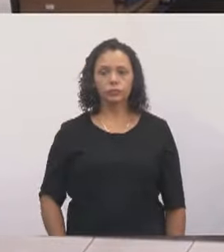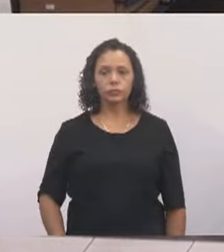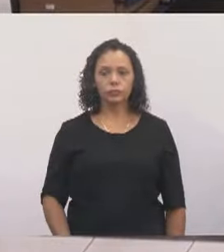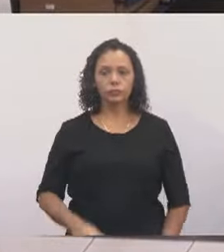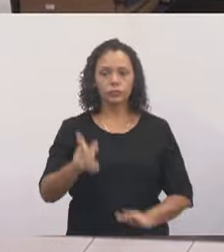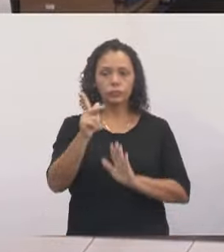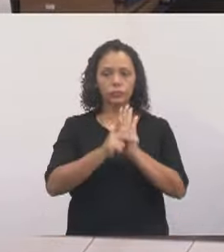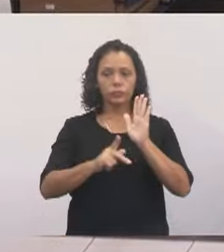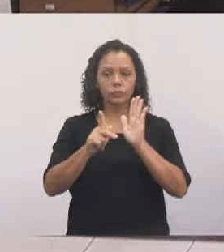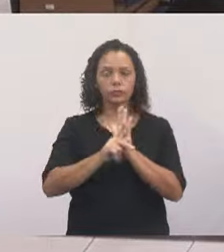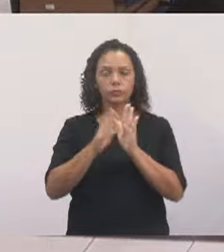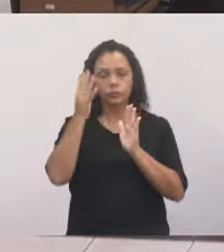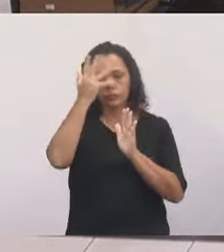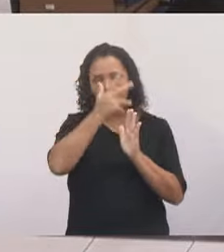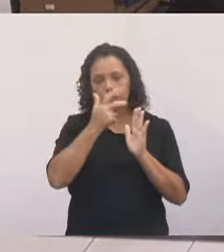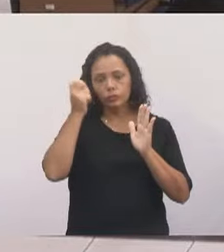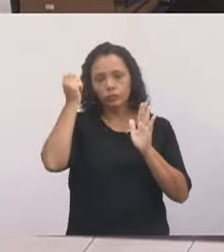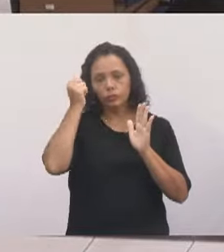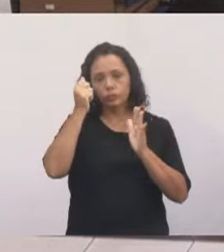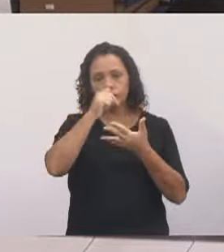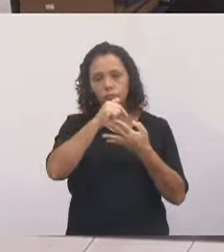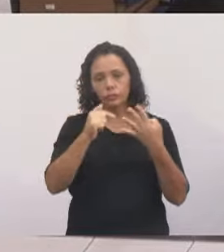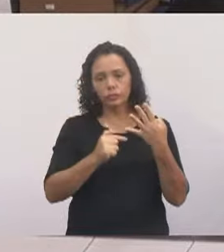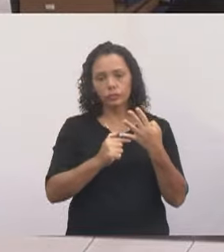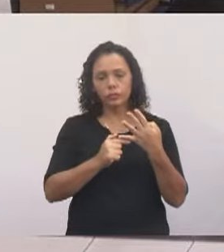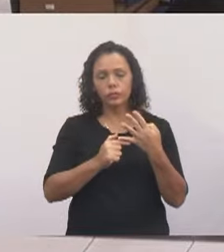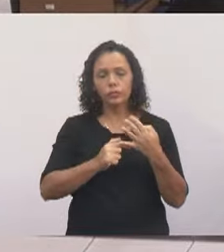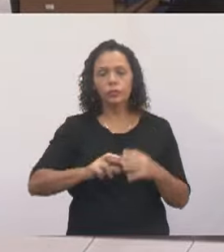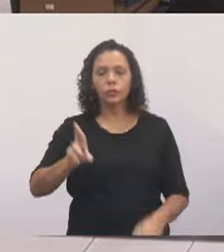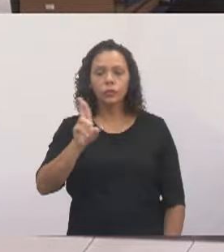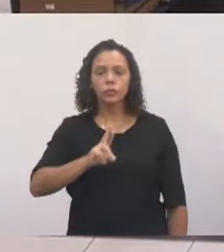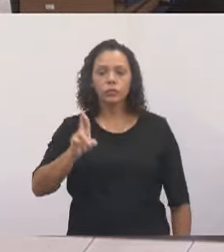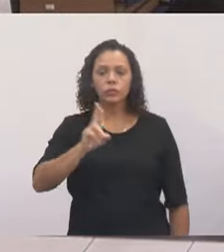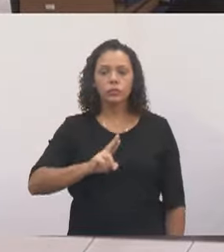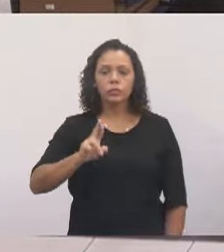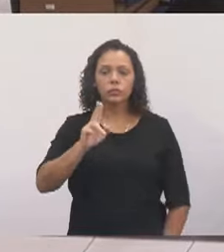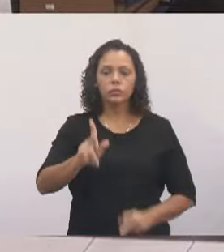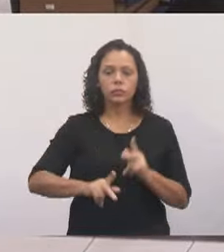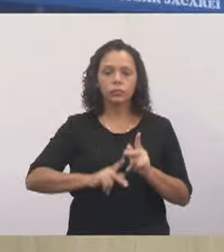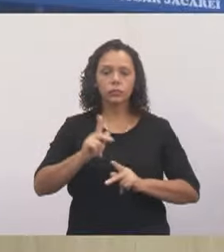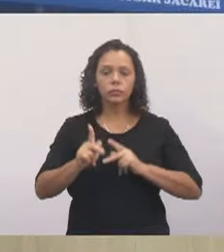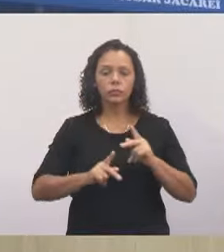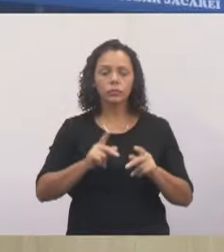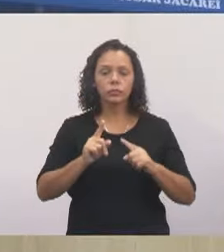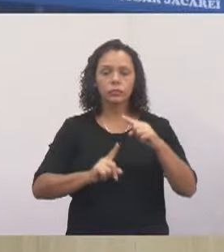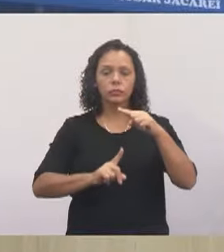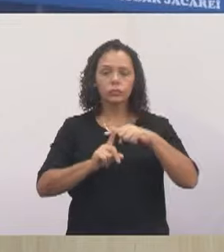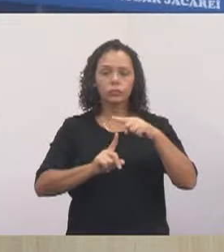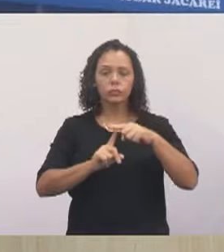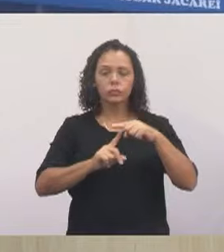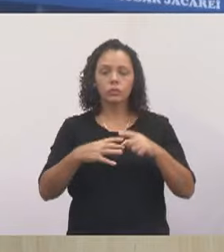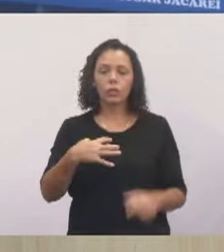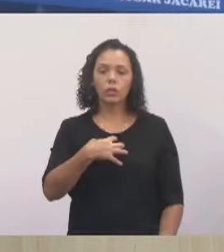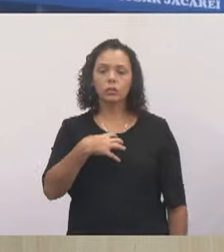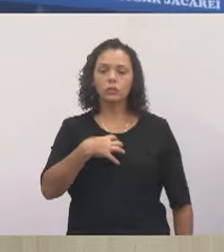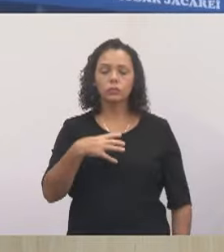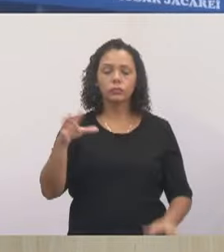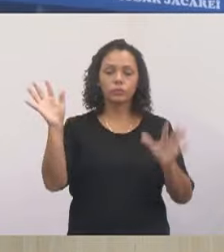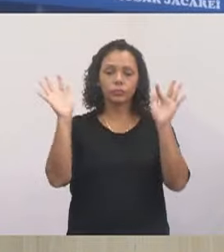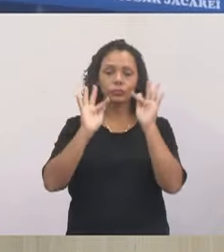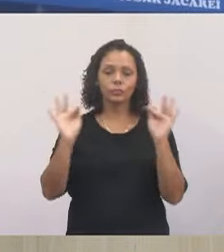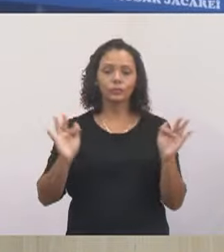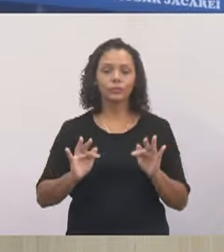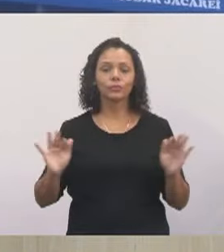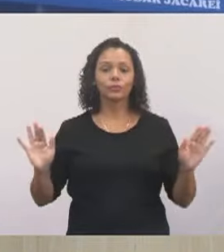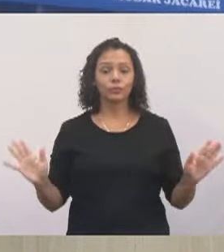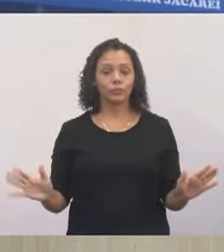pelos belíssimos projetos, né, de utilidade pública. A gente fica feliz, né, de